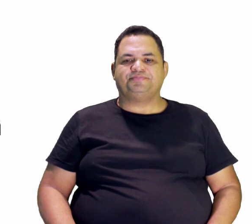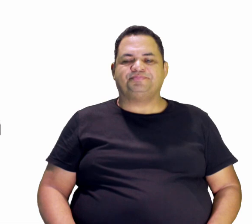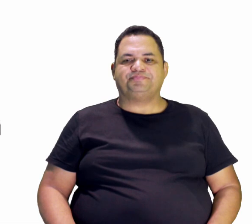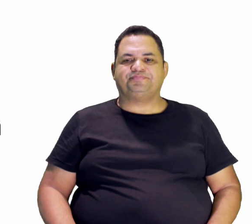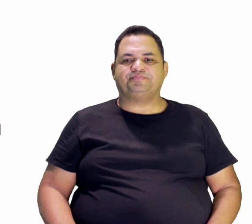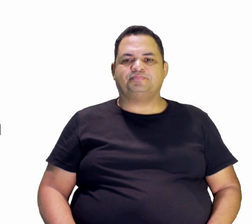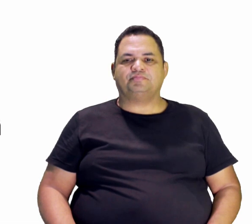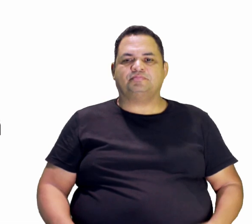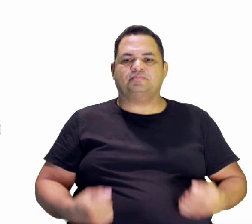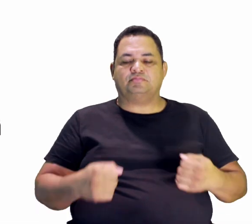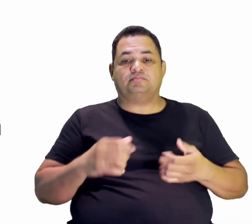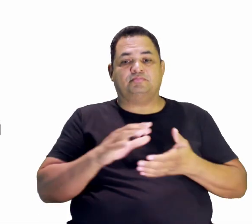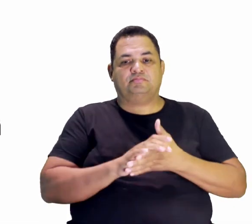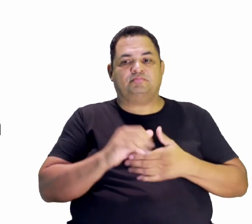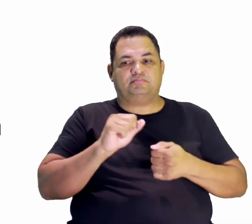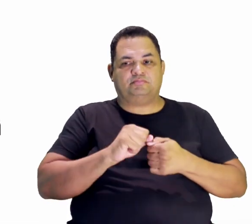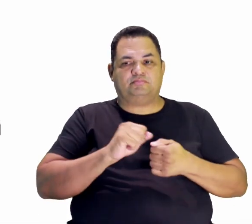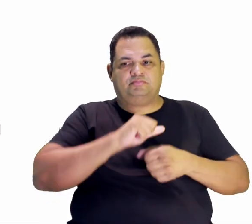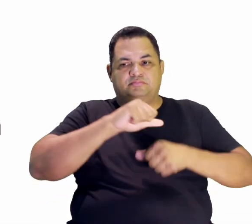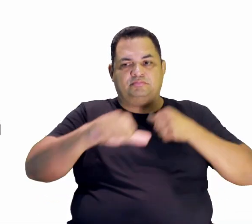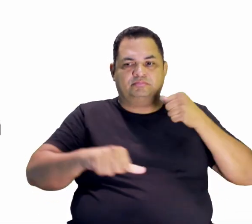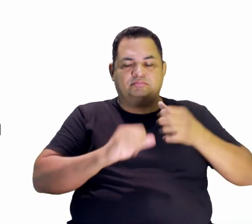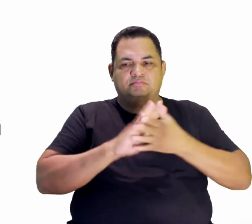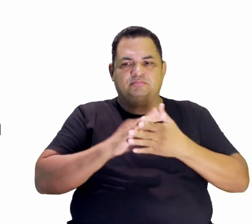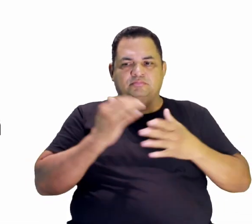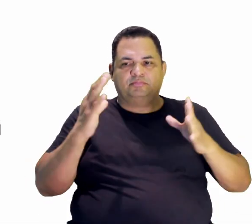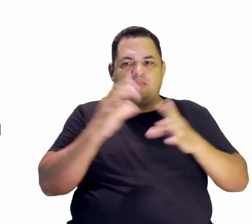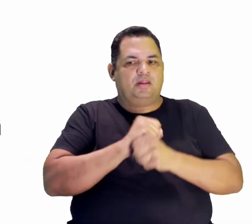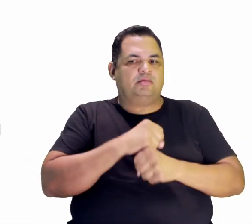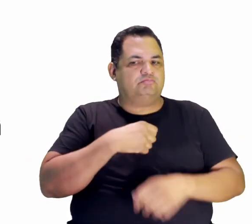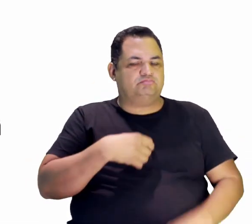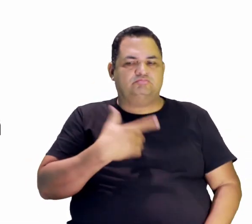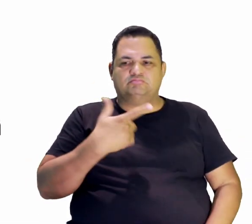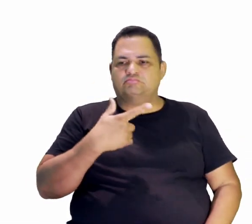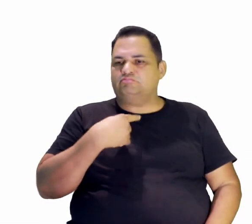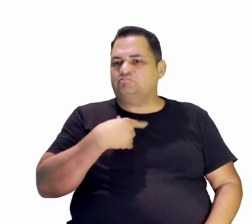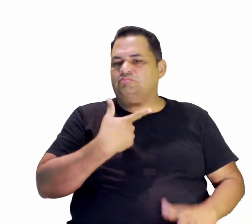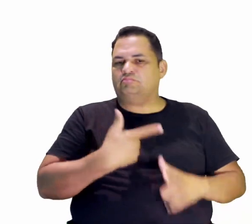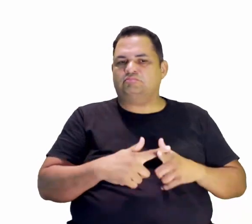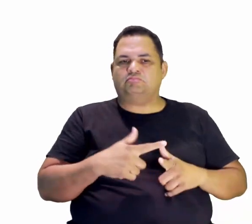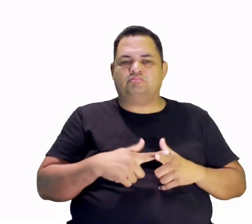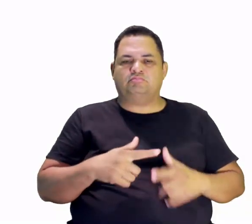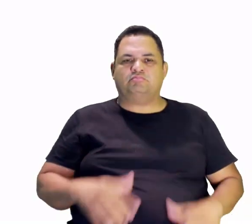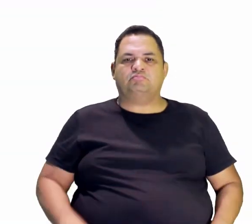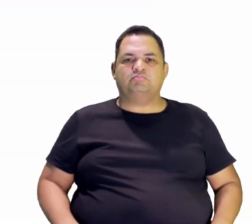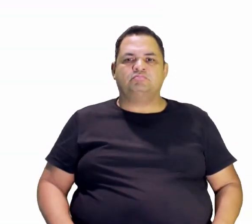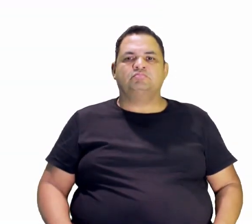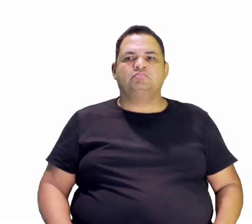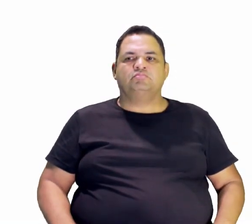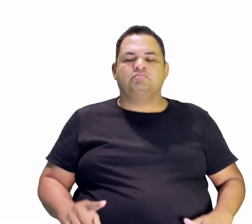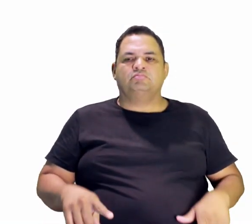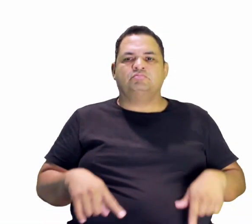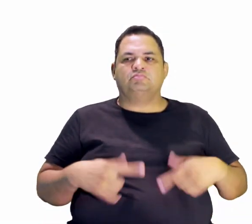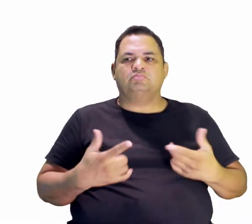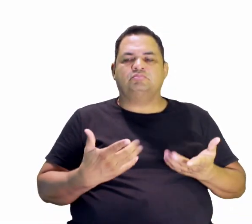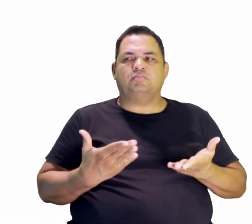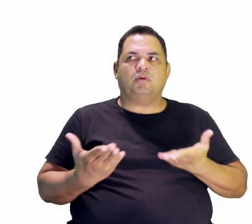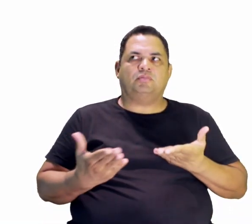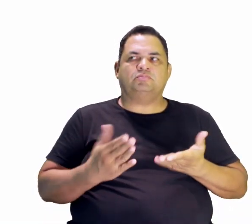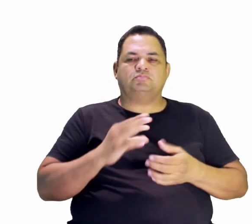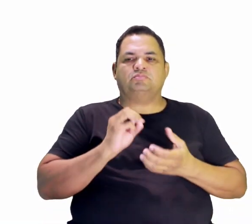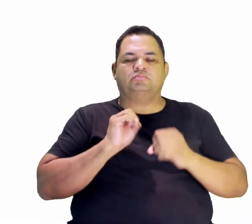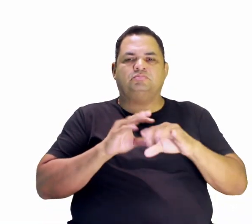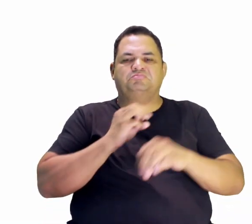Então, a gente pode fazer essas mudanças para efeito de cálculo, não tem problema, no ensino médio. Nós não estamos aqui estudando de maneira